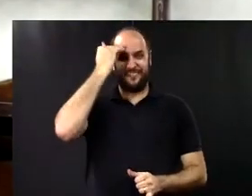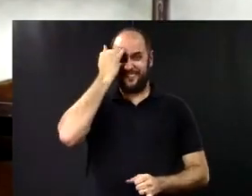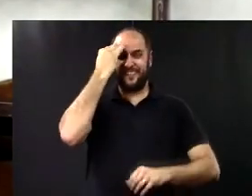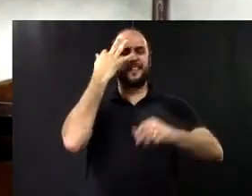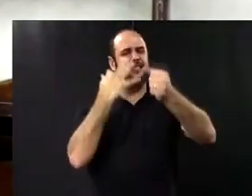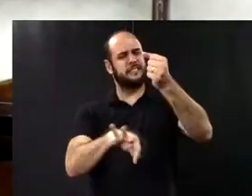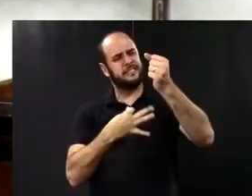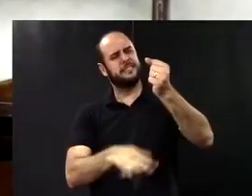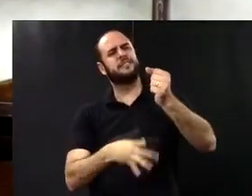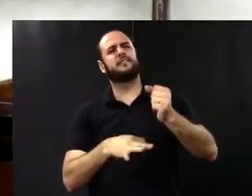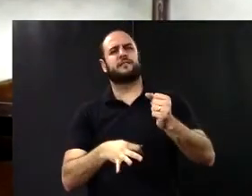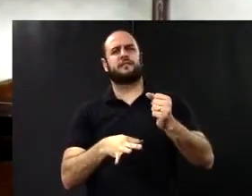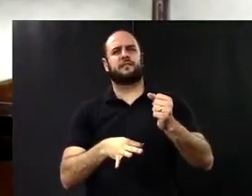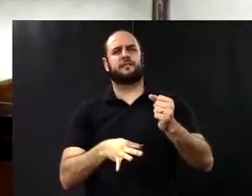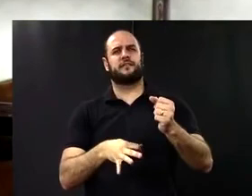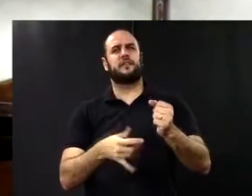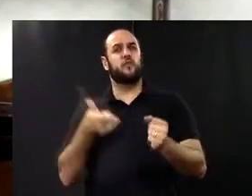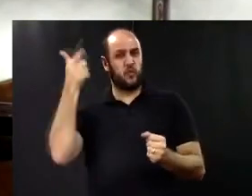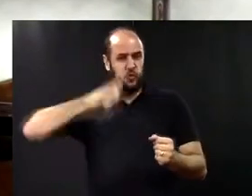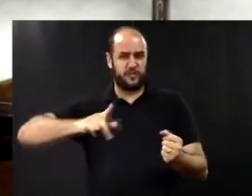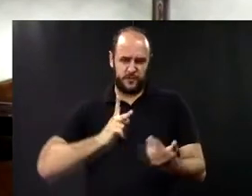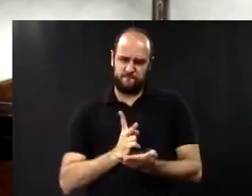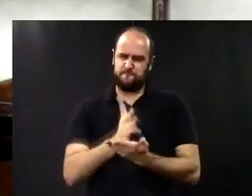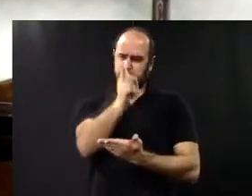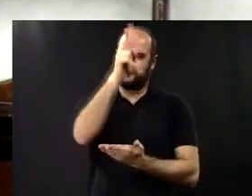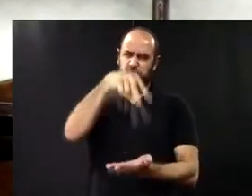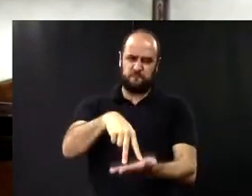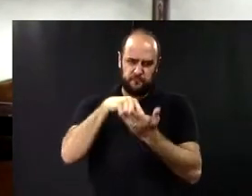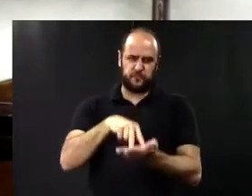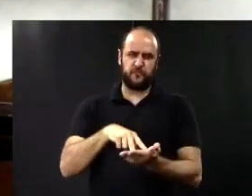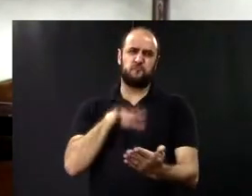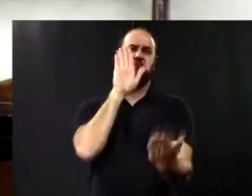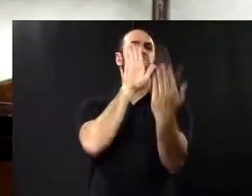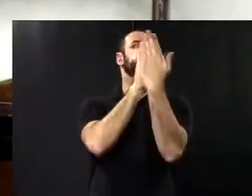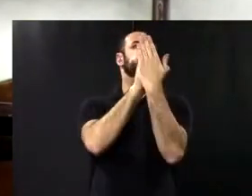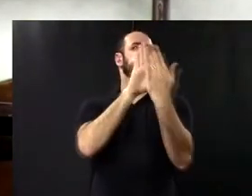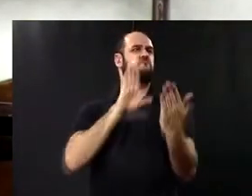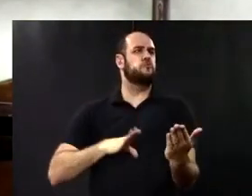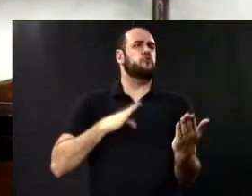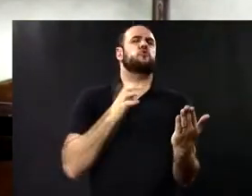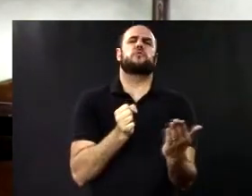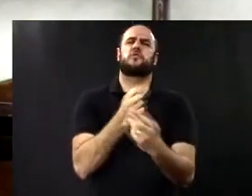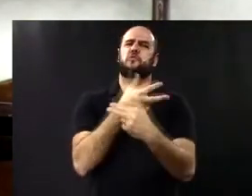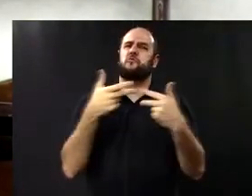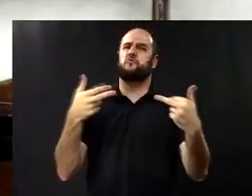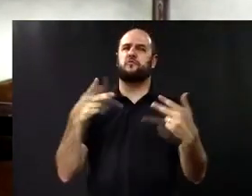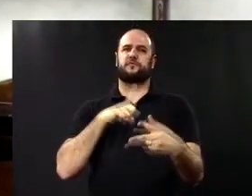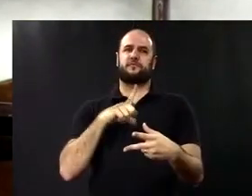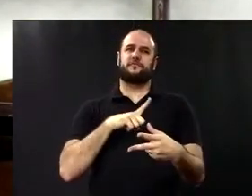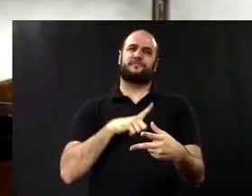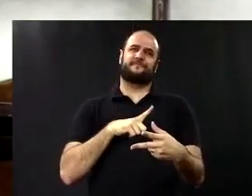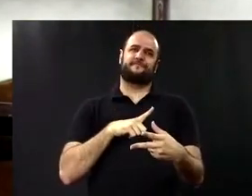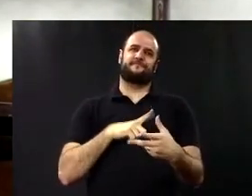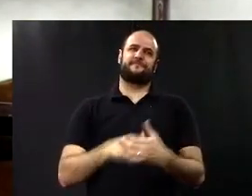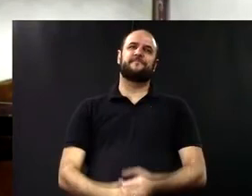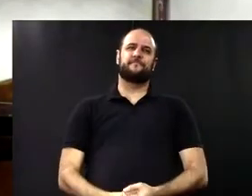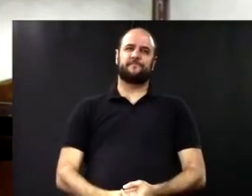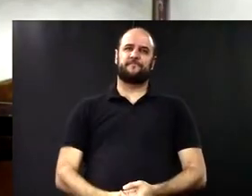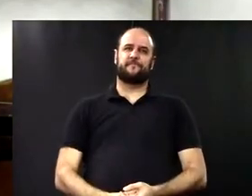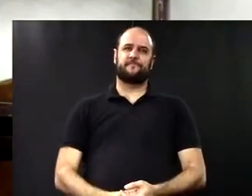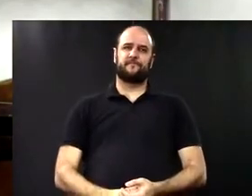deveriam perseverar, enfrentar com coragem tudo o que estavam experimentando. O texto ainda nos faz